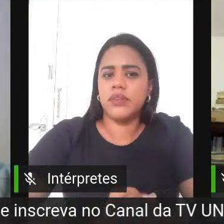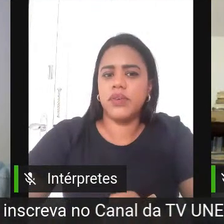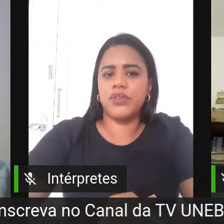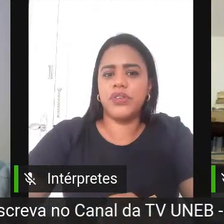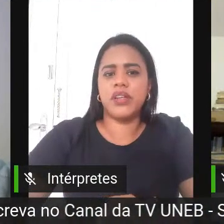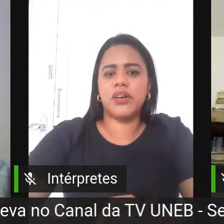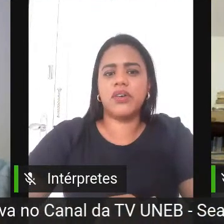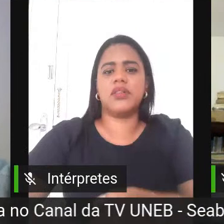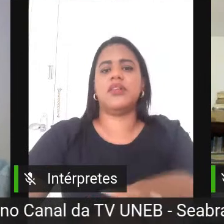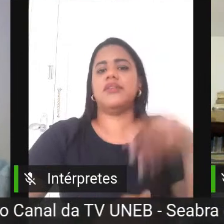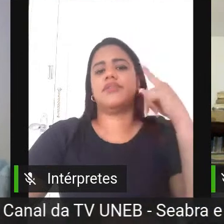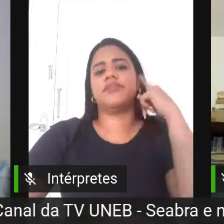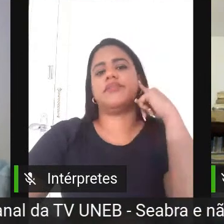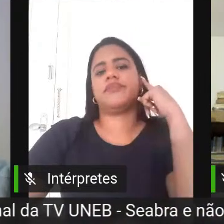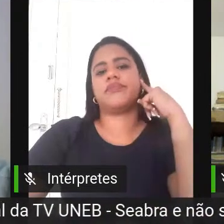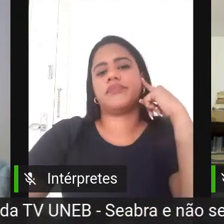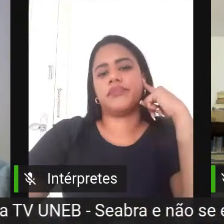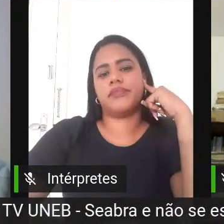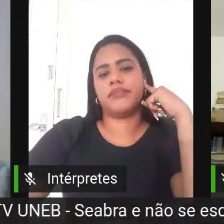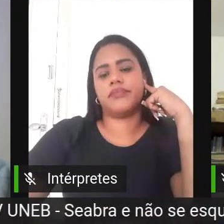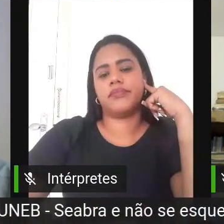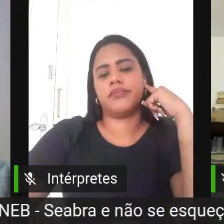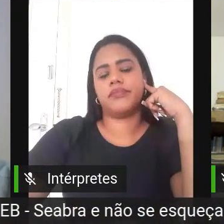esses aspectos, José.